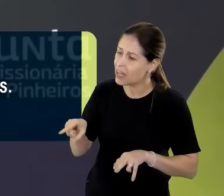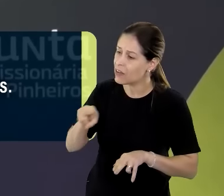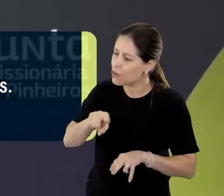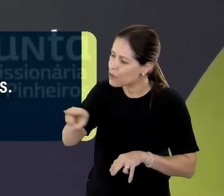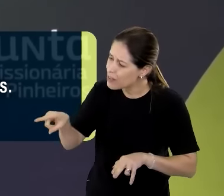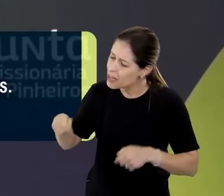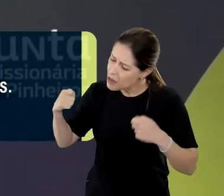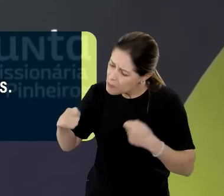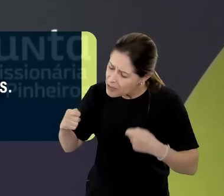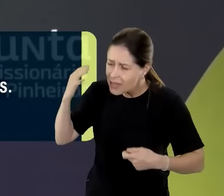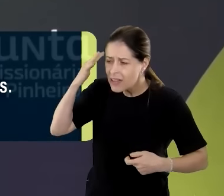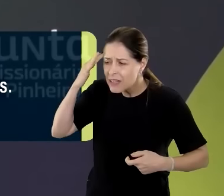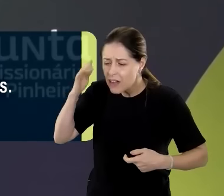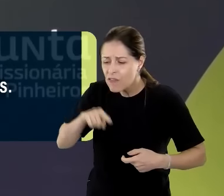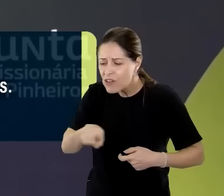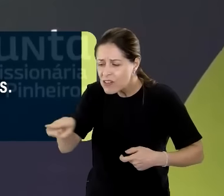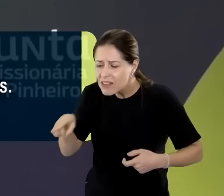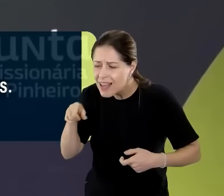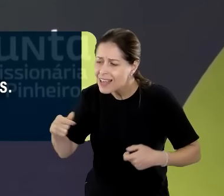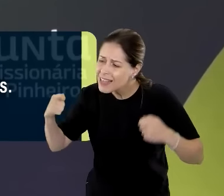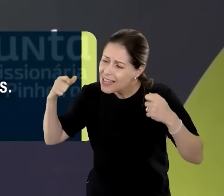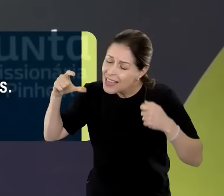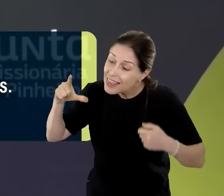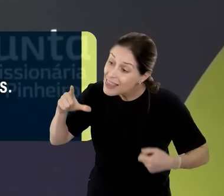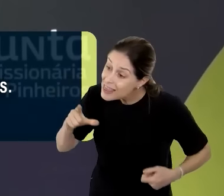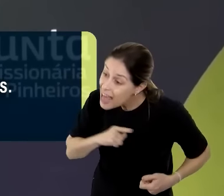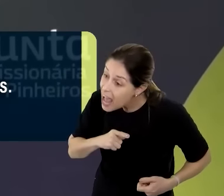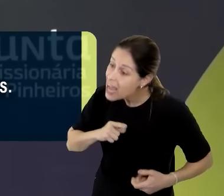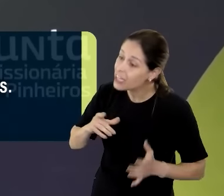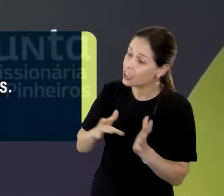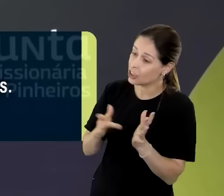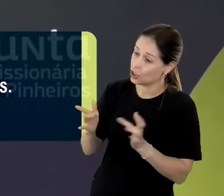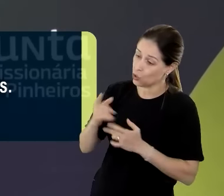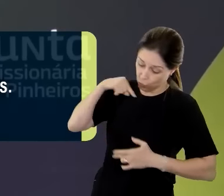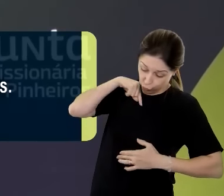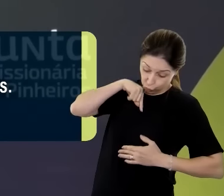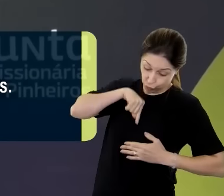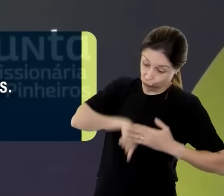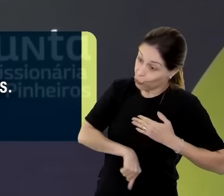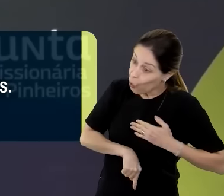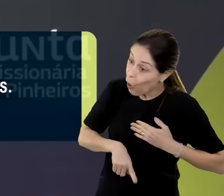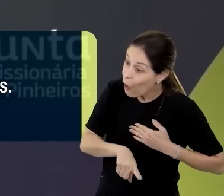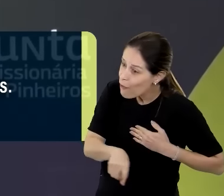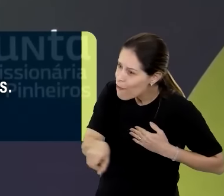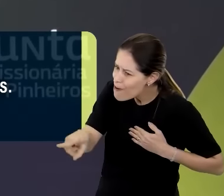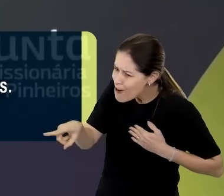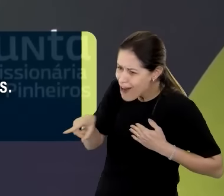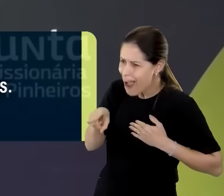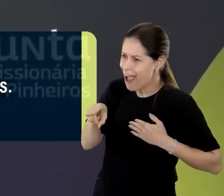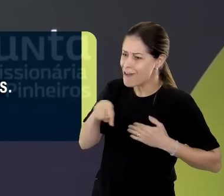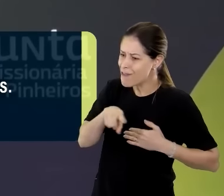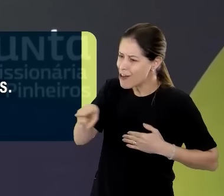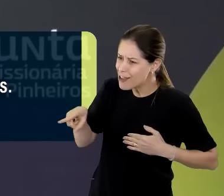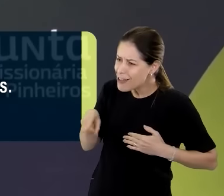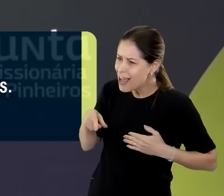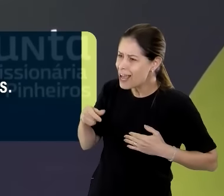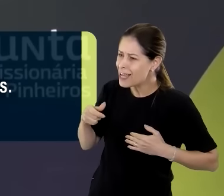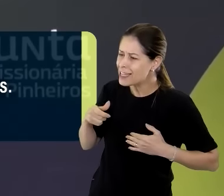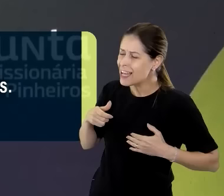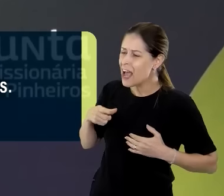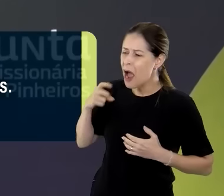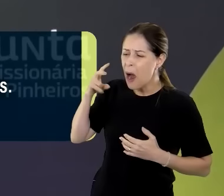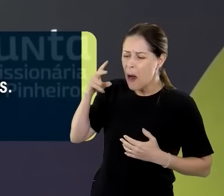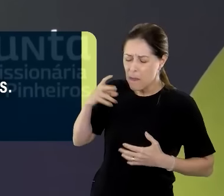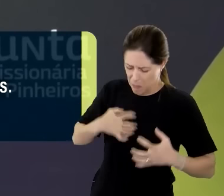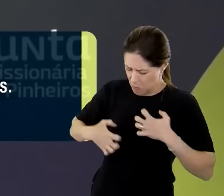Buscai, pois, buscai antes de tudo o seu reino, e estas coisas vos